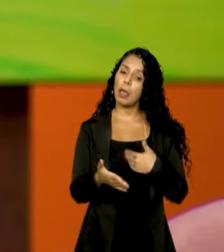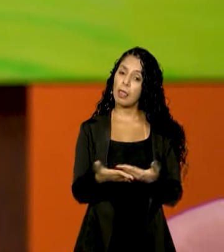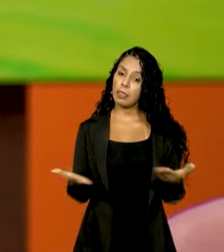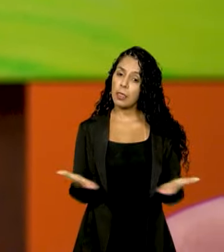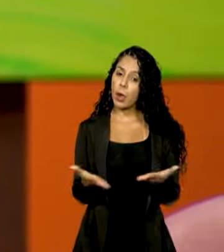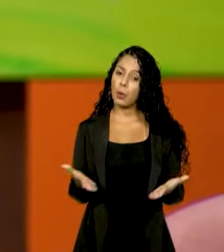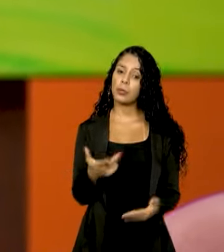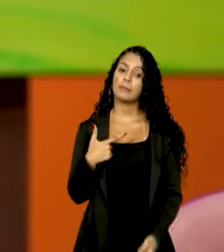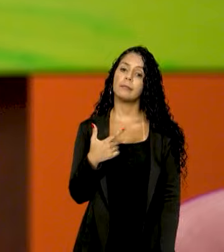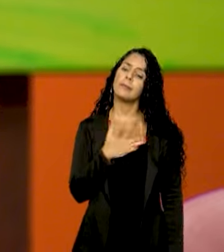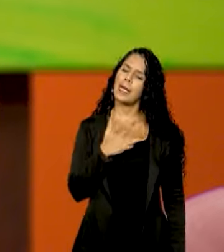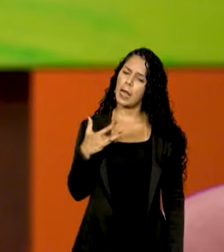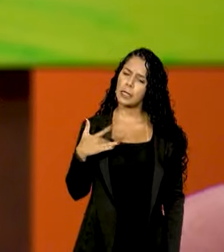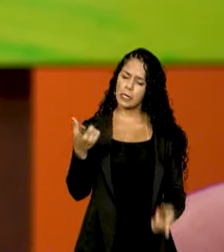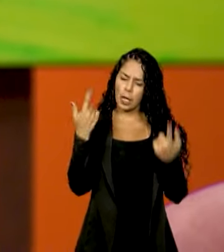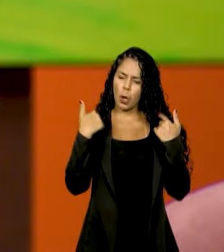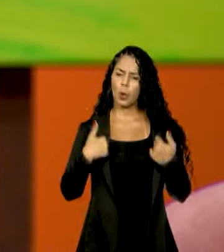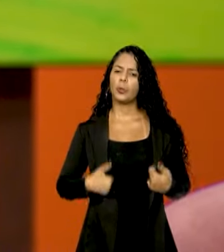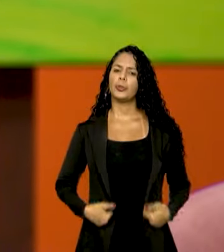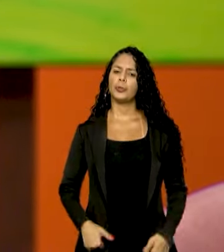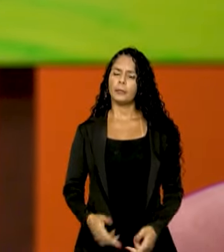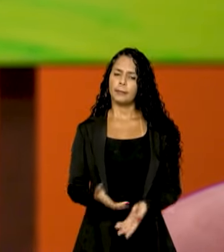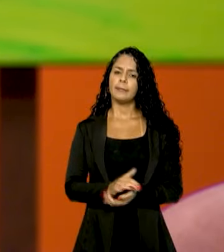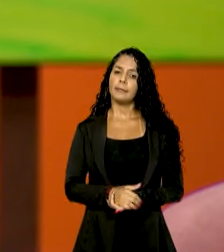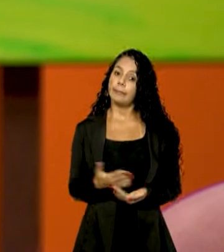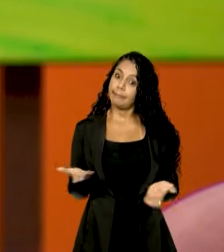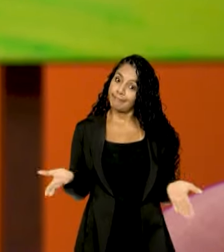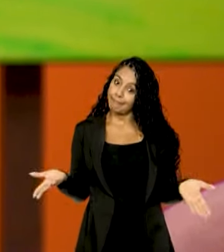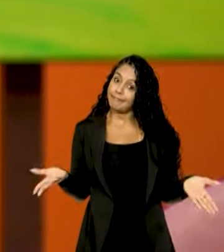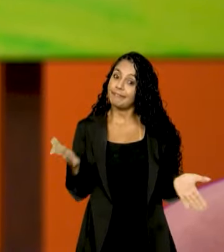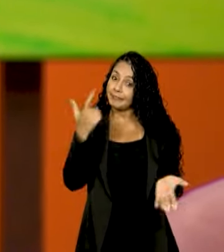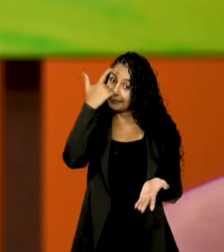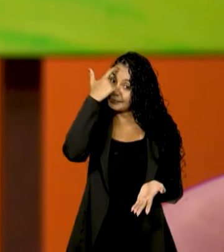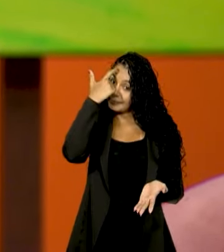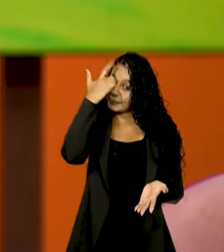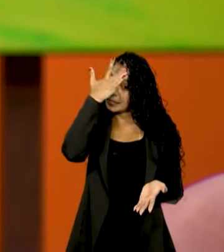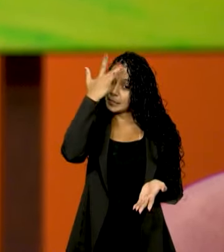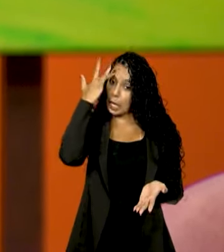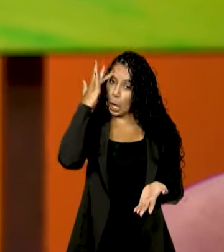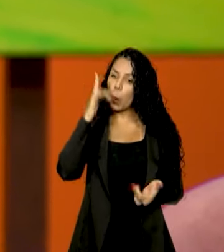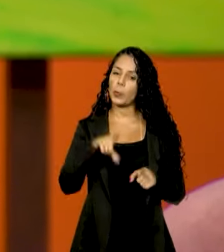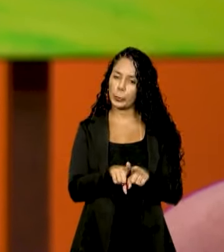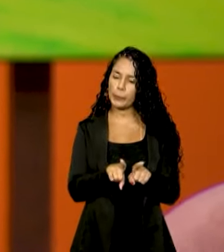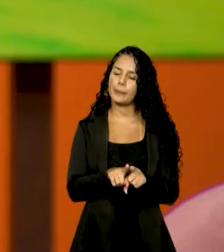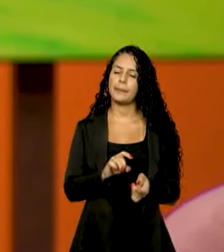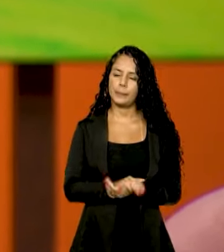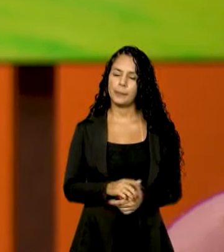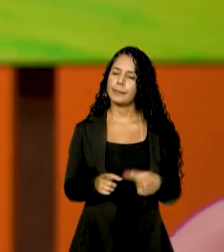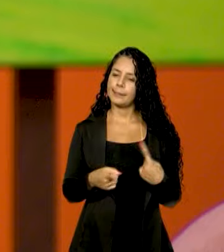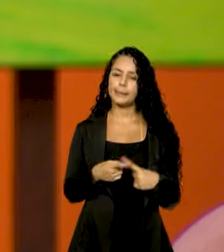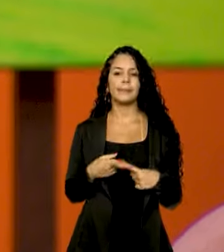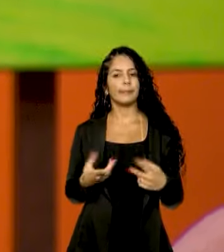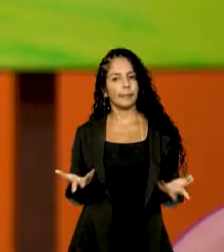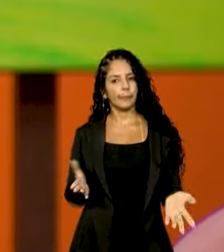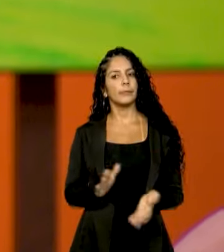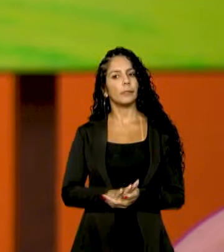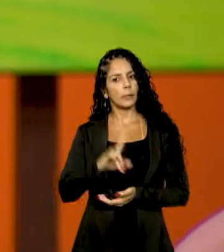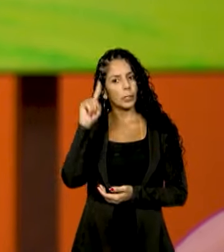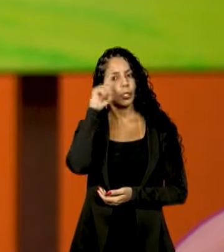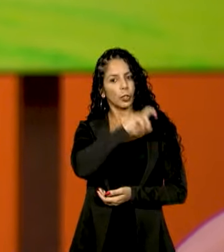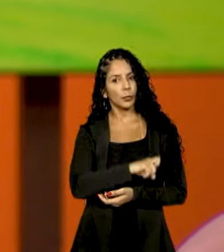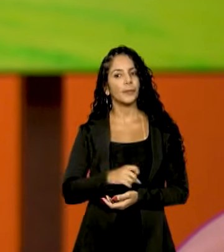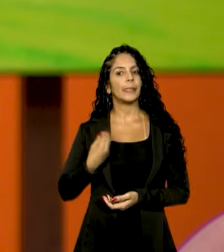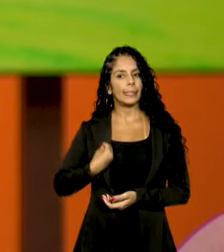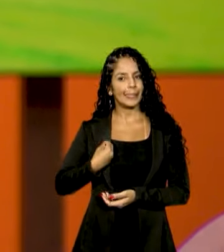pela saúde física também. Claro, de estar, mental, né? Mental. Lógico, né? Lógico. Porque senão é muito difícil